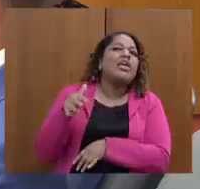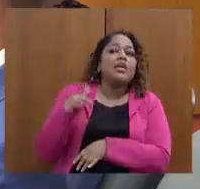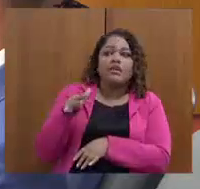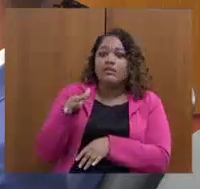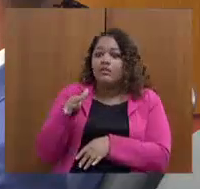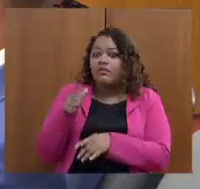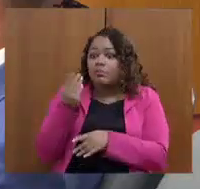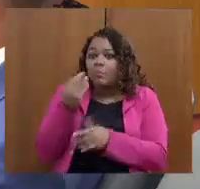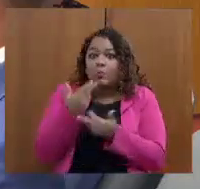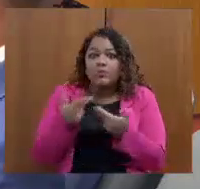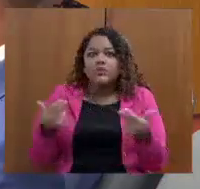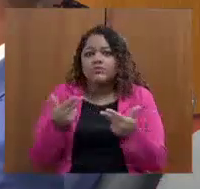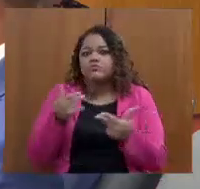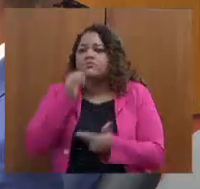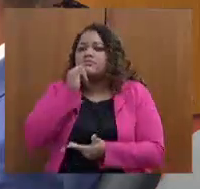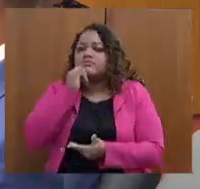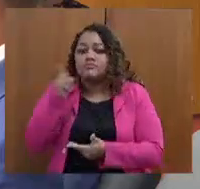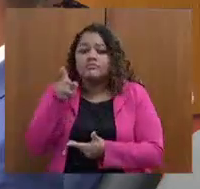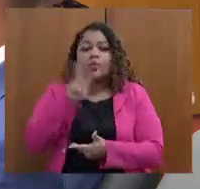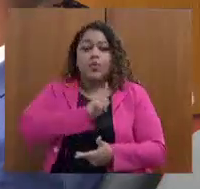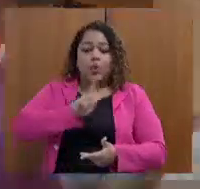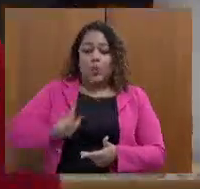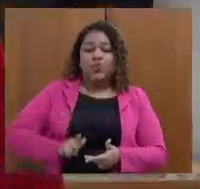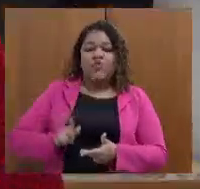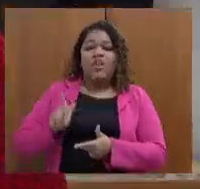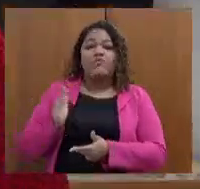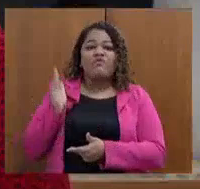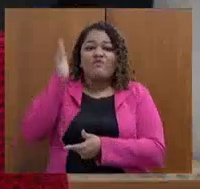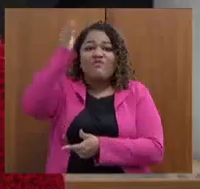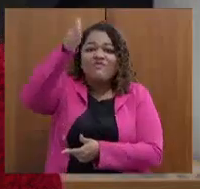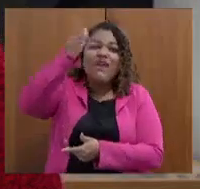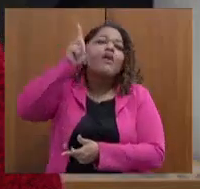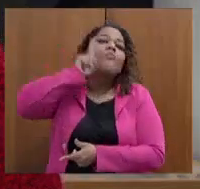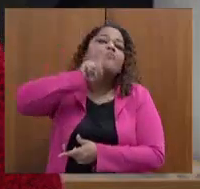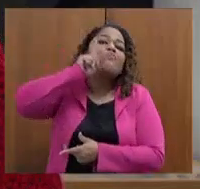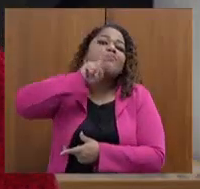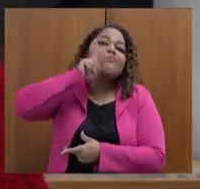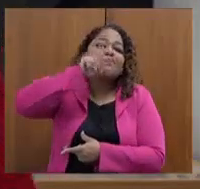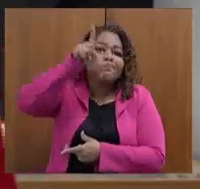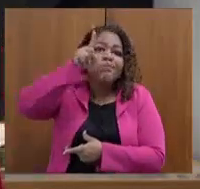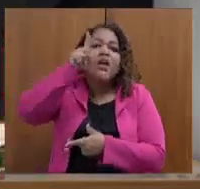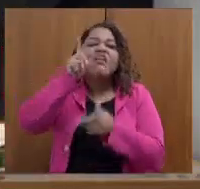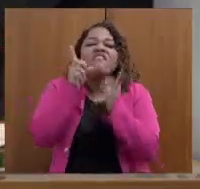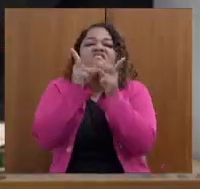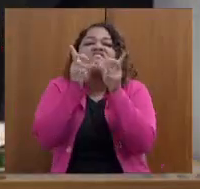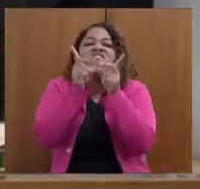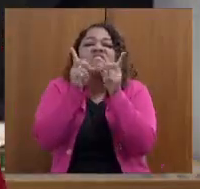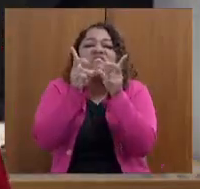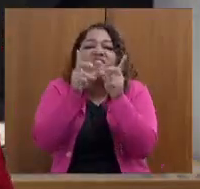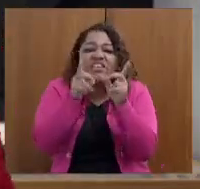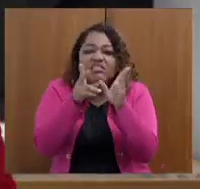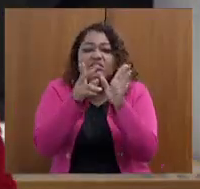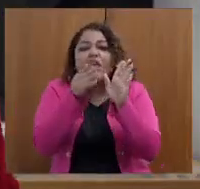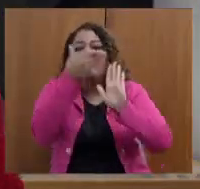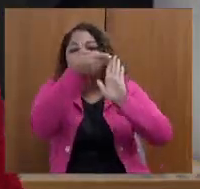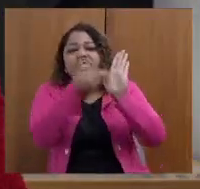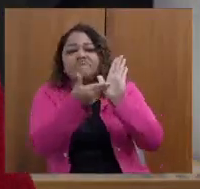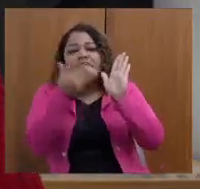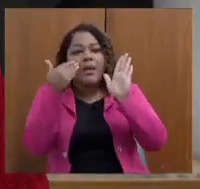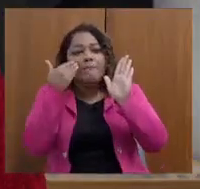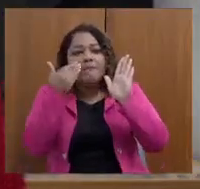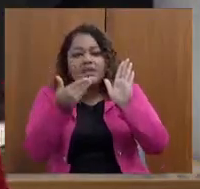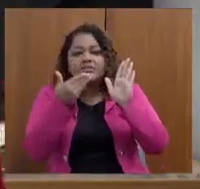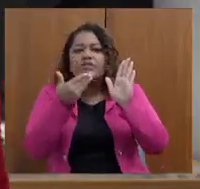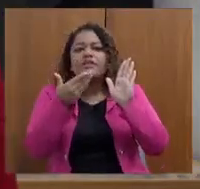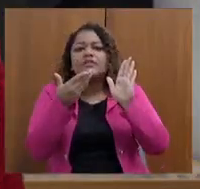Unidos Abrindo mão é de um controle soberano da nossa riqueza então por exemplo eu não compreendi